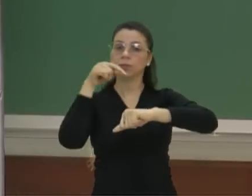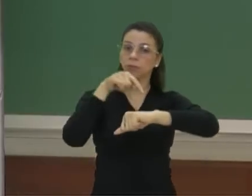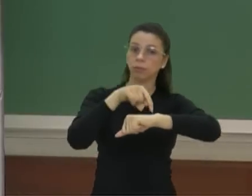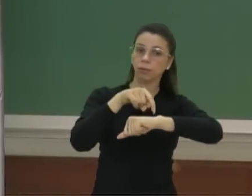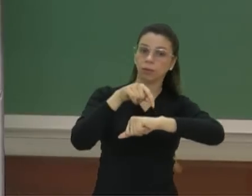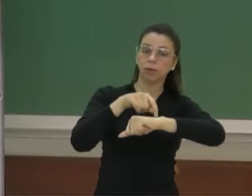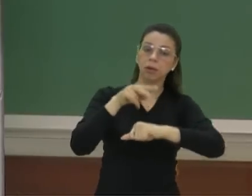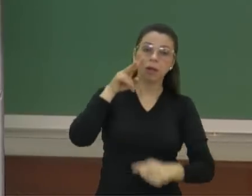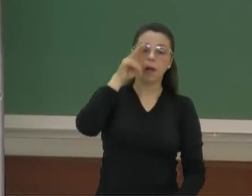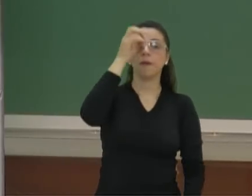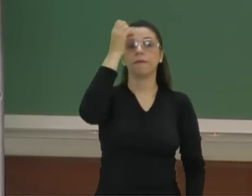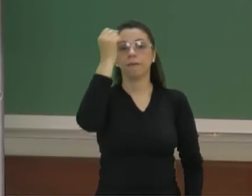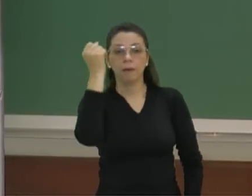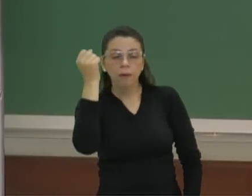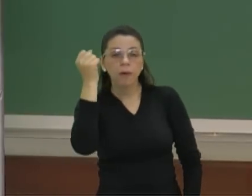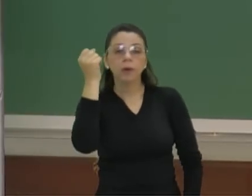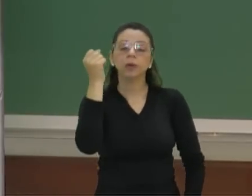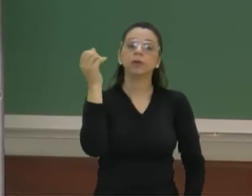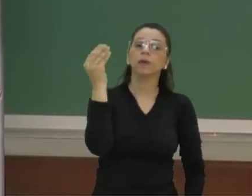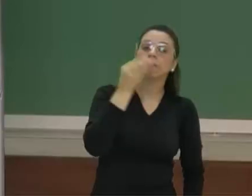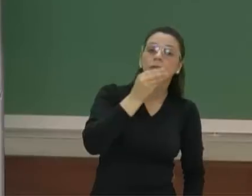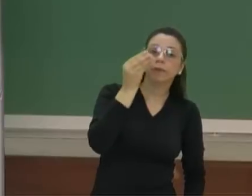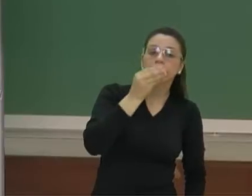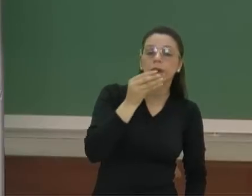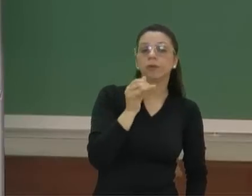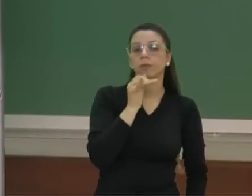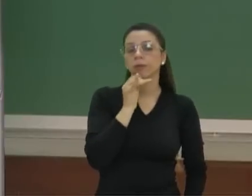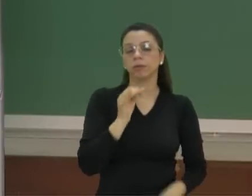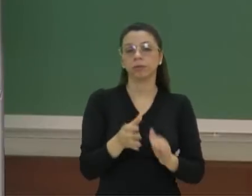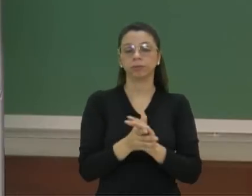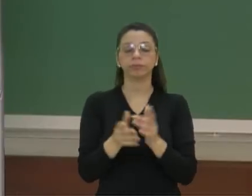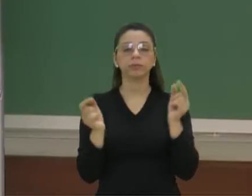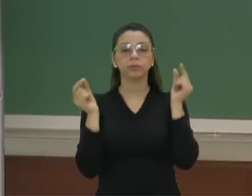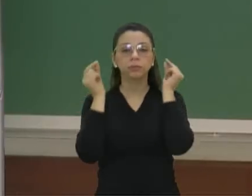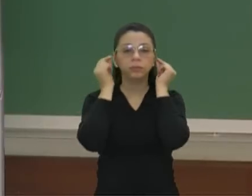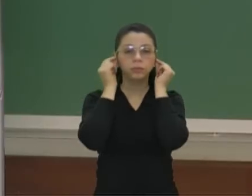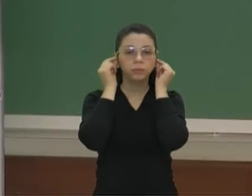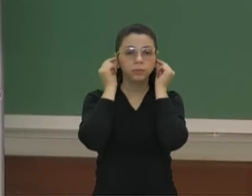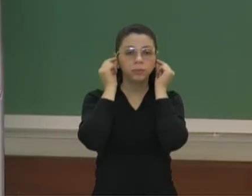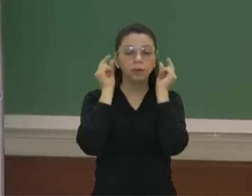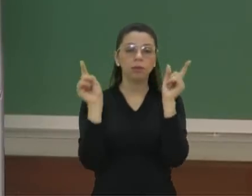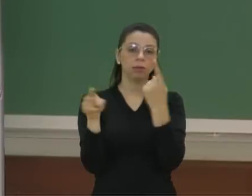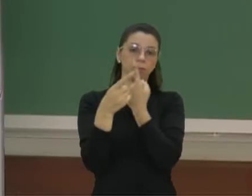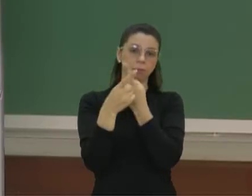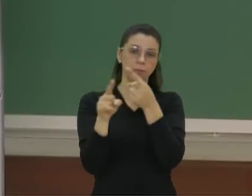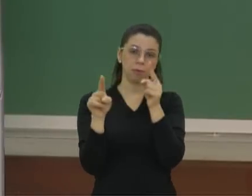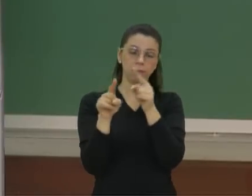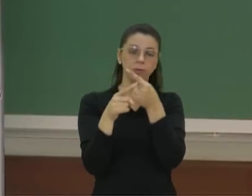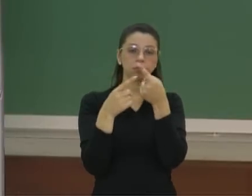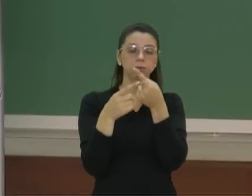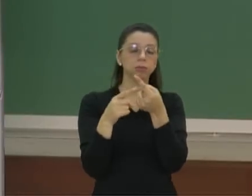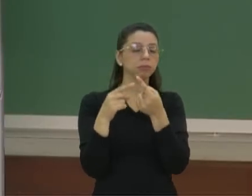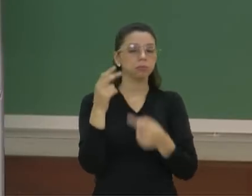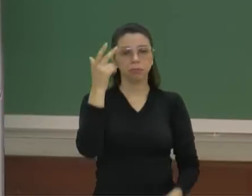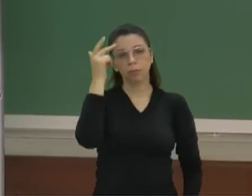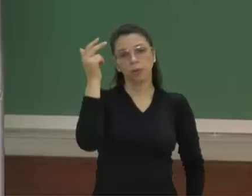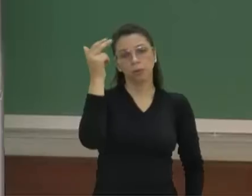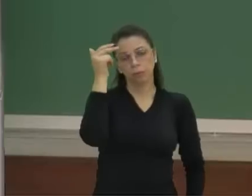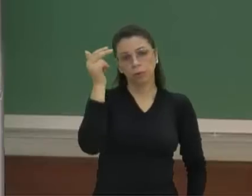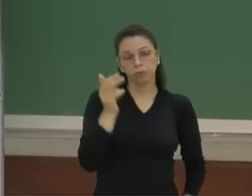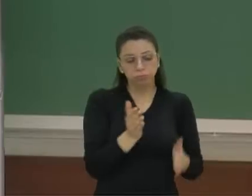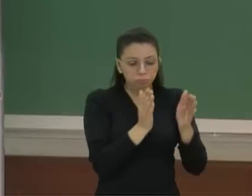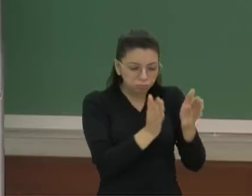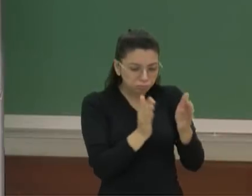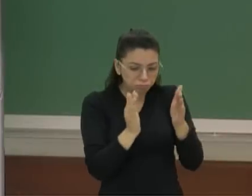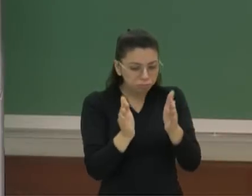da intensidade. Se você escuta uma musiquinha no fone de ouvido baixinho, normal, um pouco por dia, não